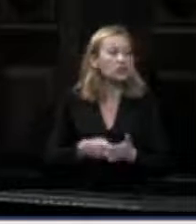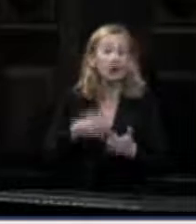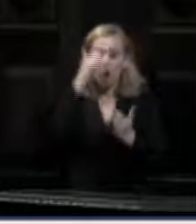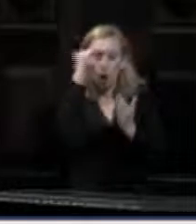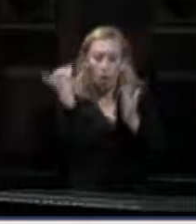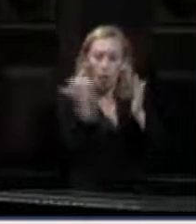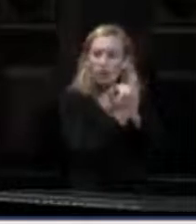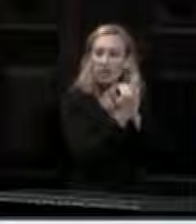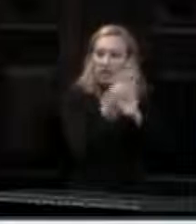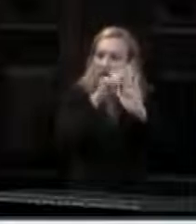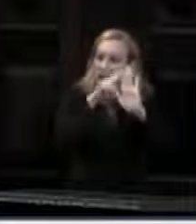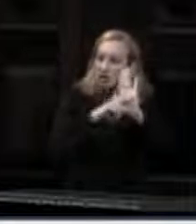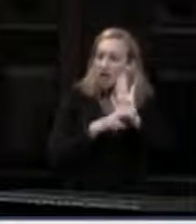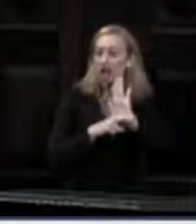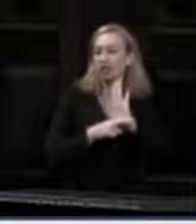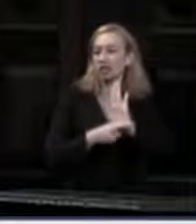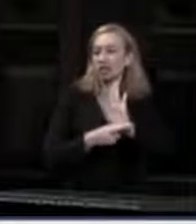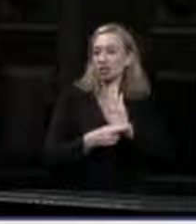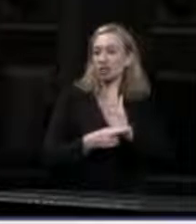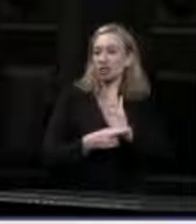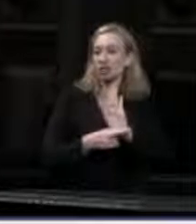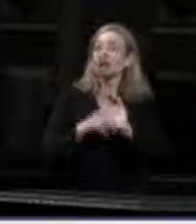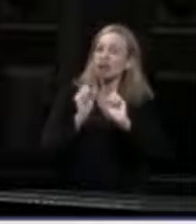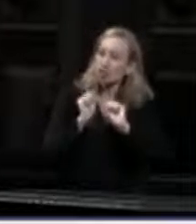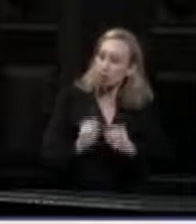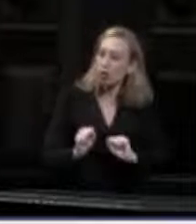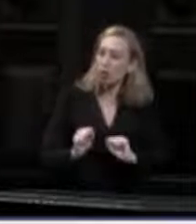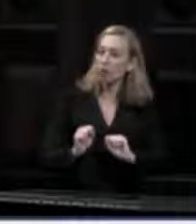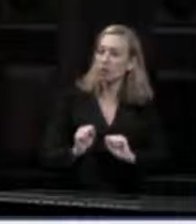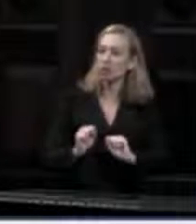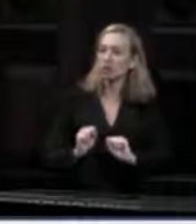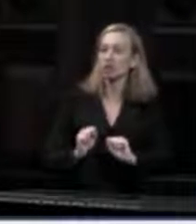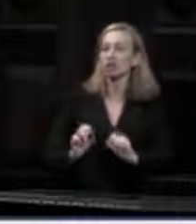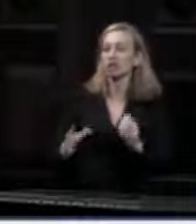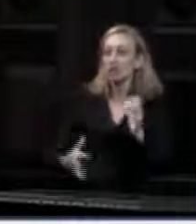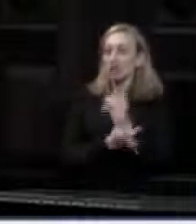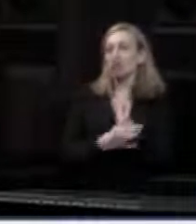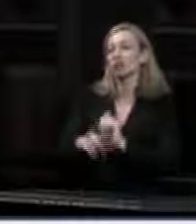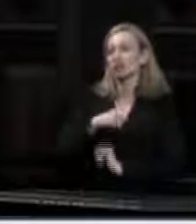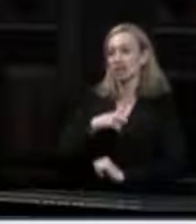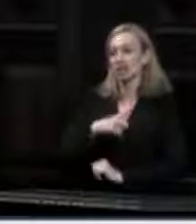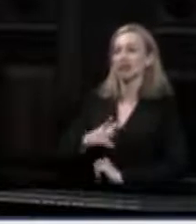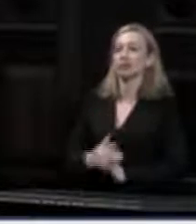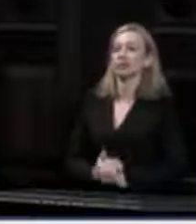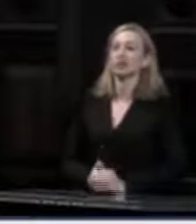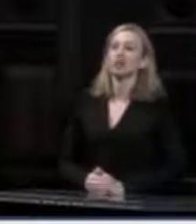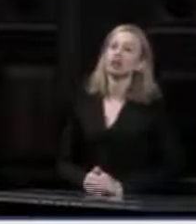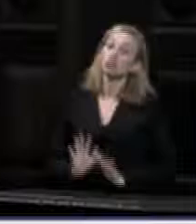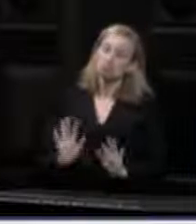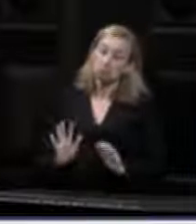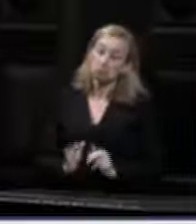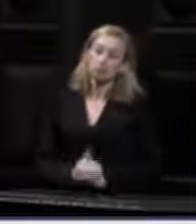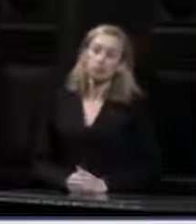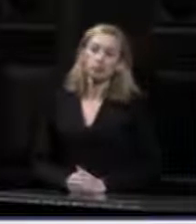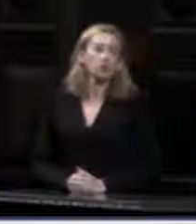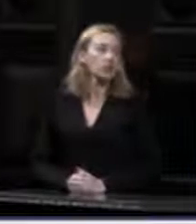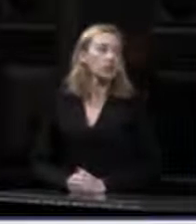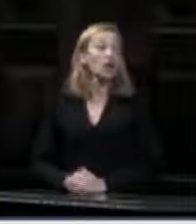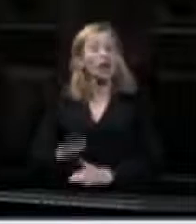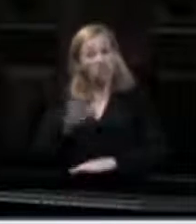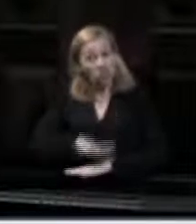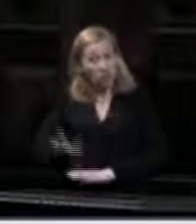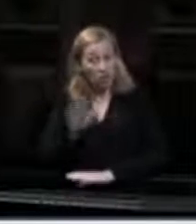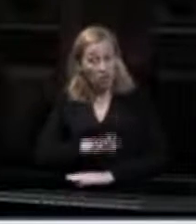obedecer os critérios para que esse transporte possa ser feito com absoluta segurança. Afinal de contas,